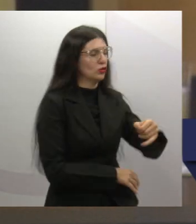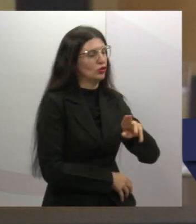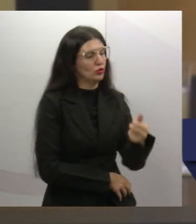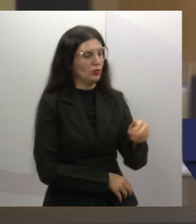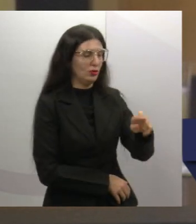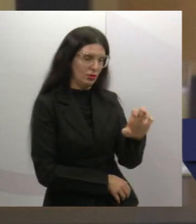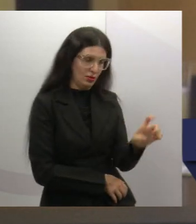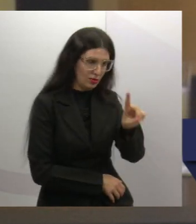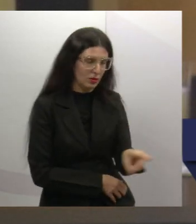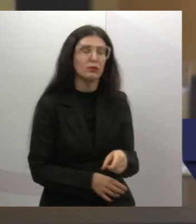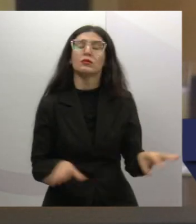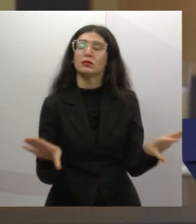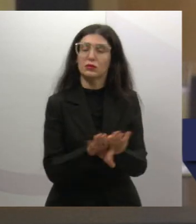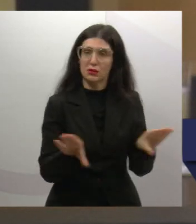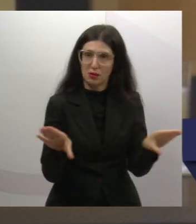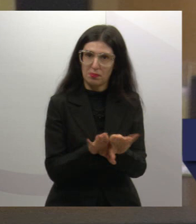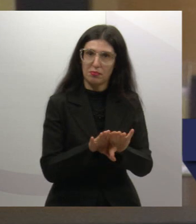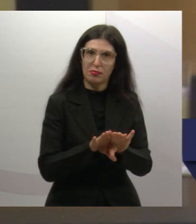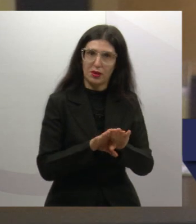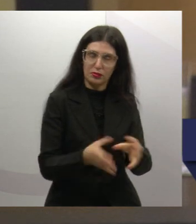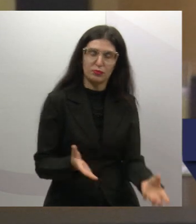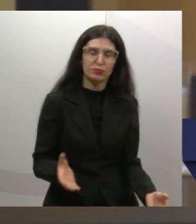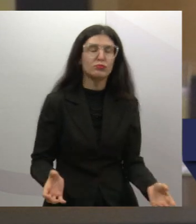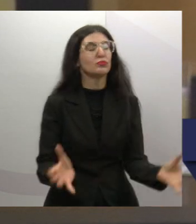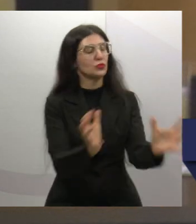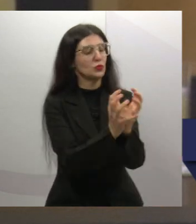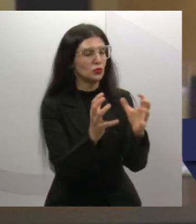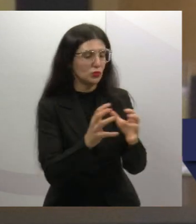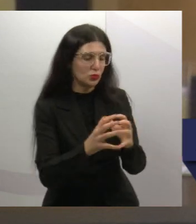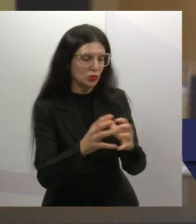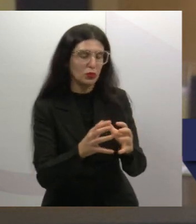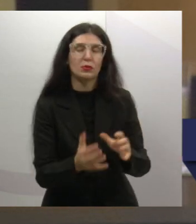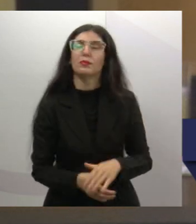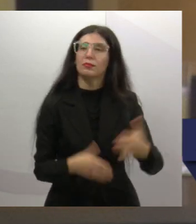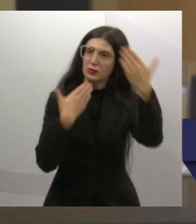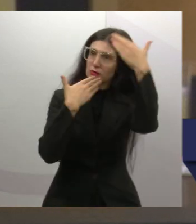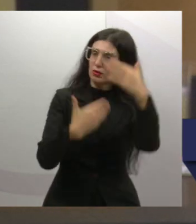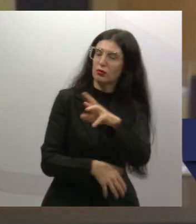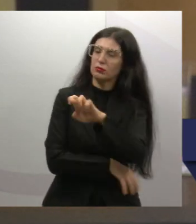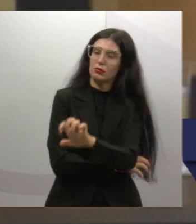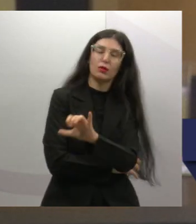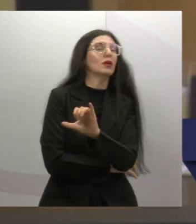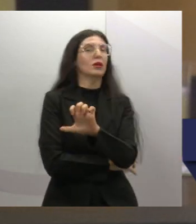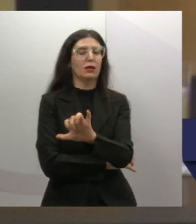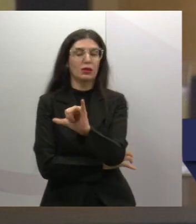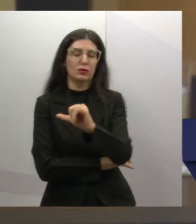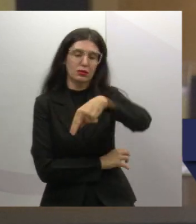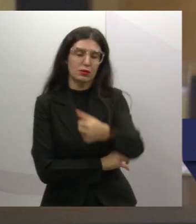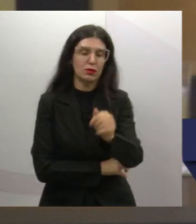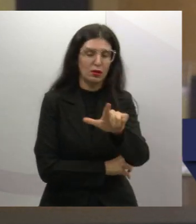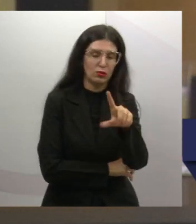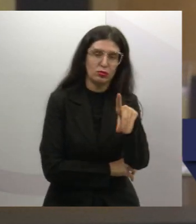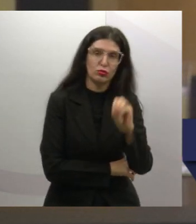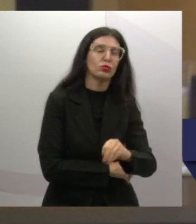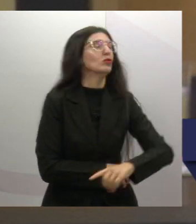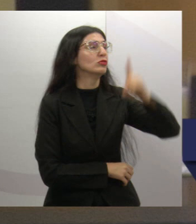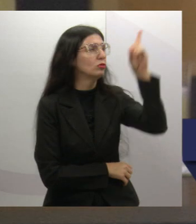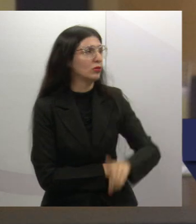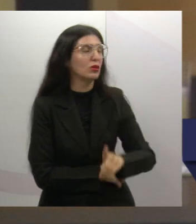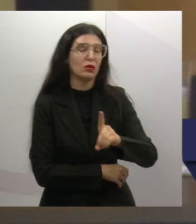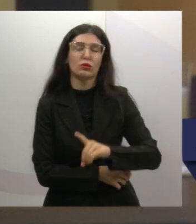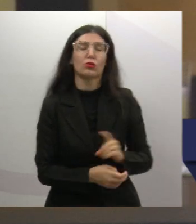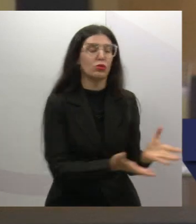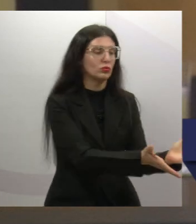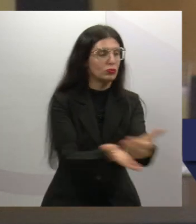como membro. Agradeço a presença do senhor Reinaldo Bueno Priante Neto, diretor de Finanças da Prefeitura Municipal